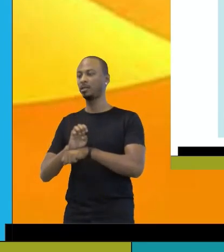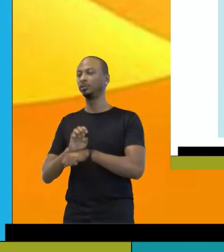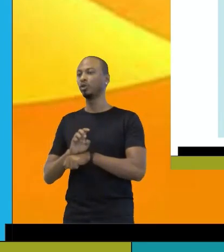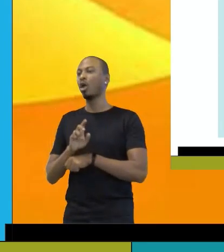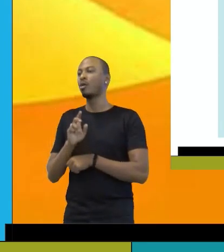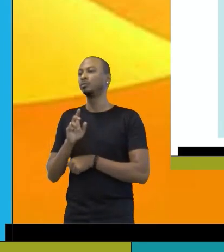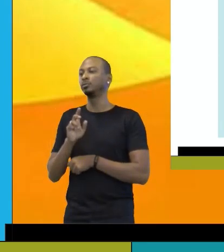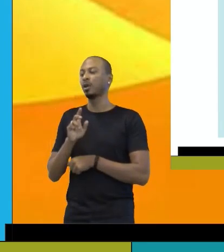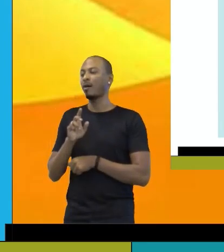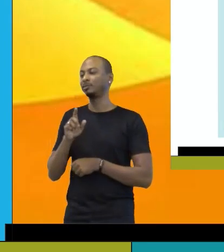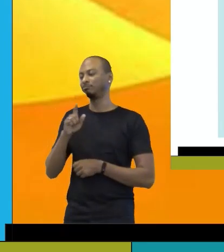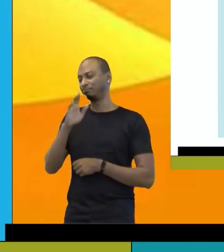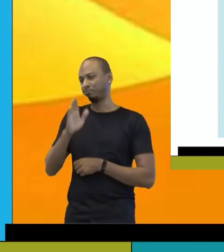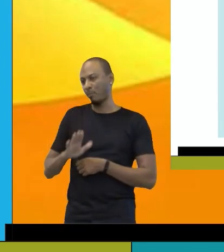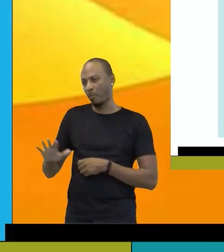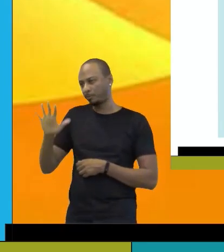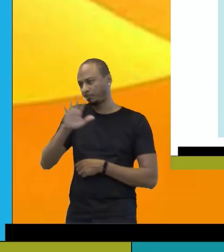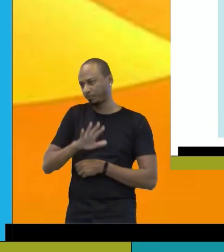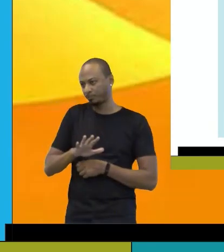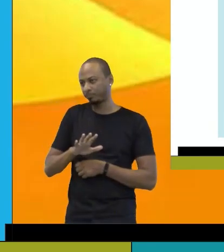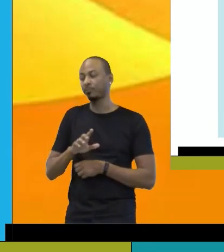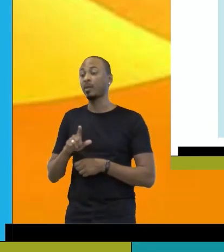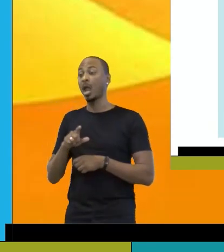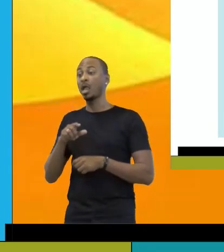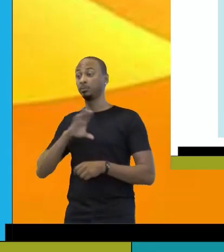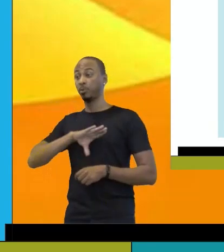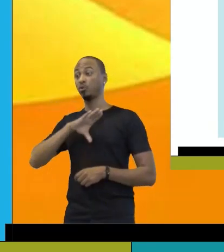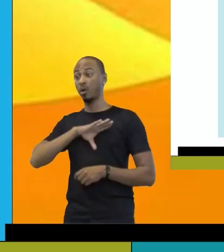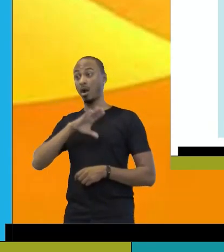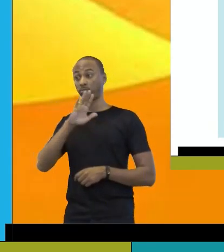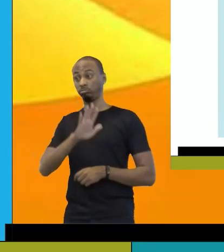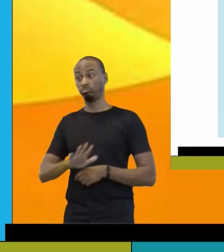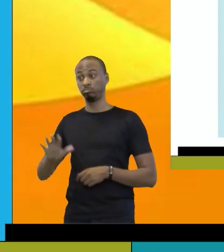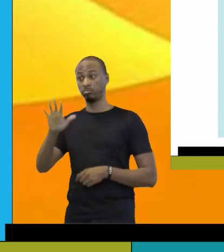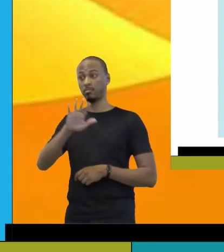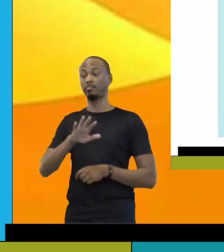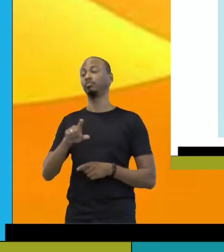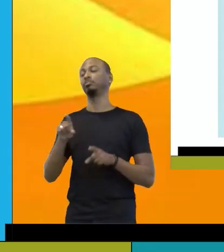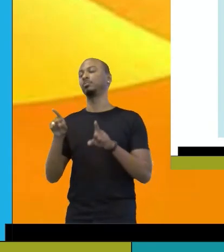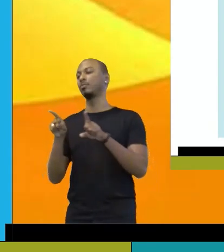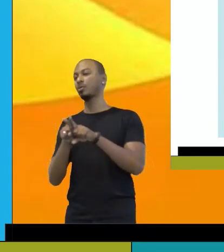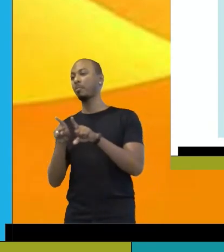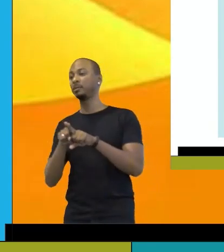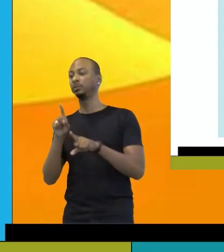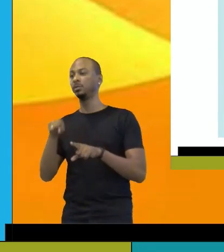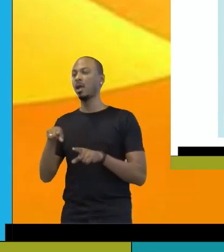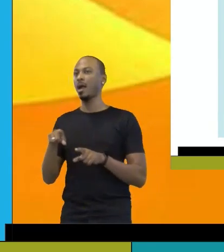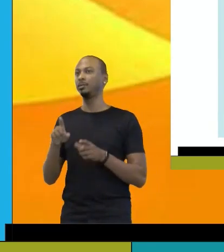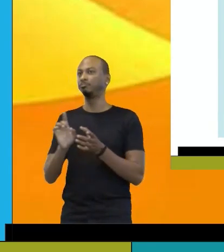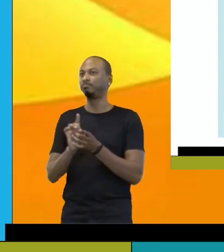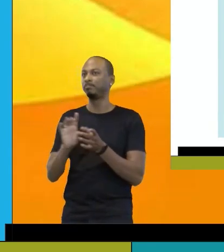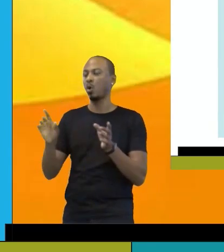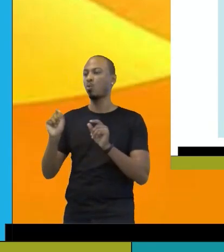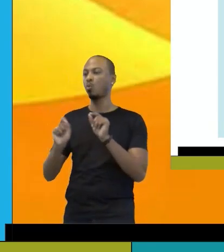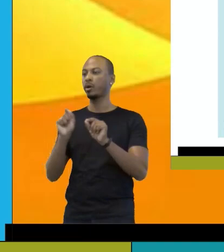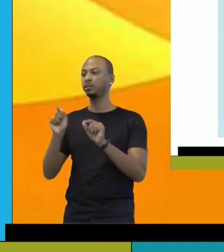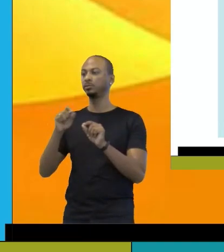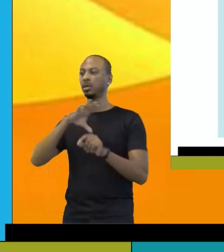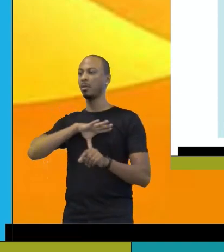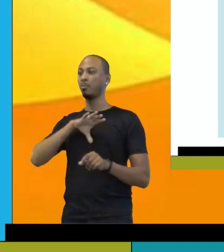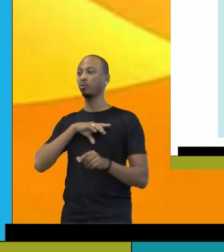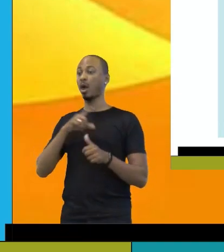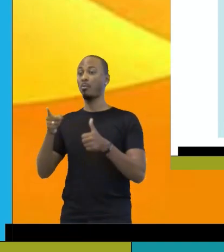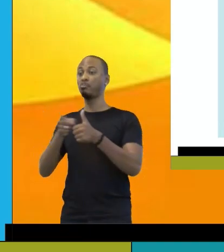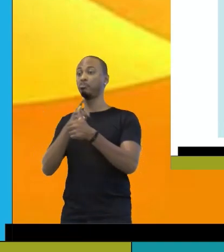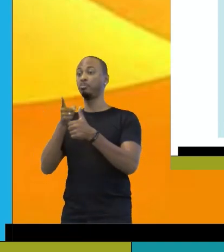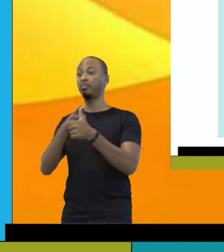de Portugal ter sido o primeiro Estado nacional moderno permitiu, inclusive, que Portugal também fosse pioneiro